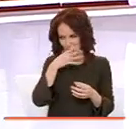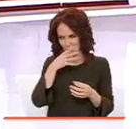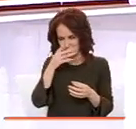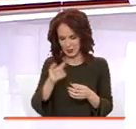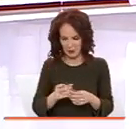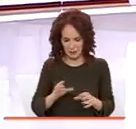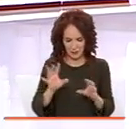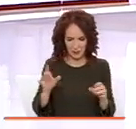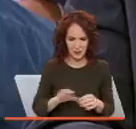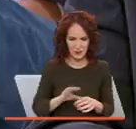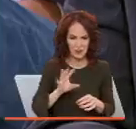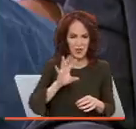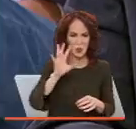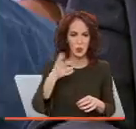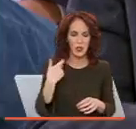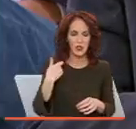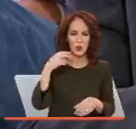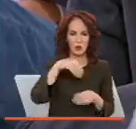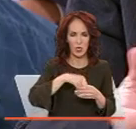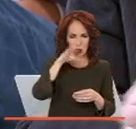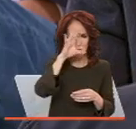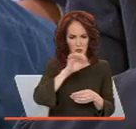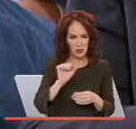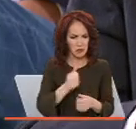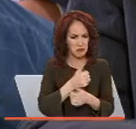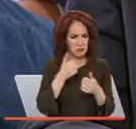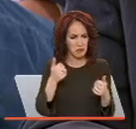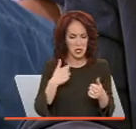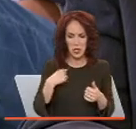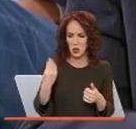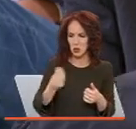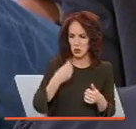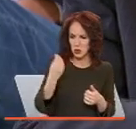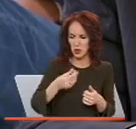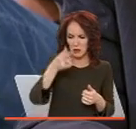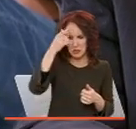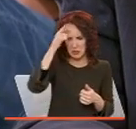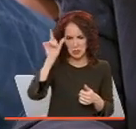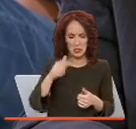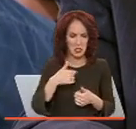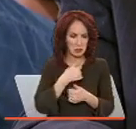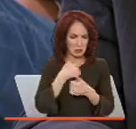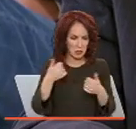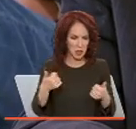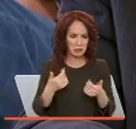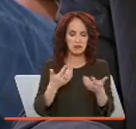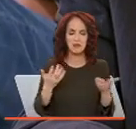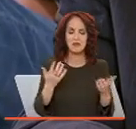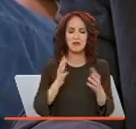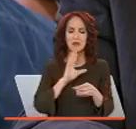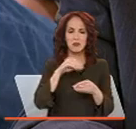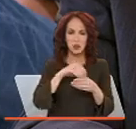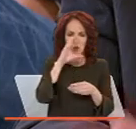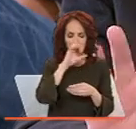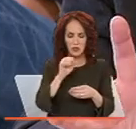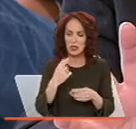coisa. Quando eu fui para o governo, eu estava bem, embora jovem licenciado, estava muitíssimo bem, já... E quando